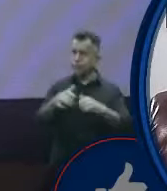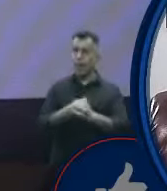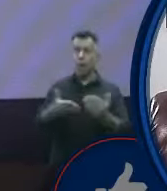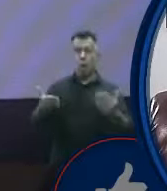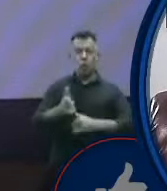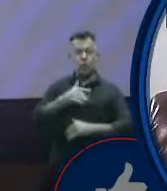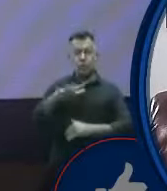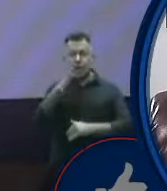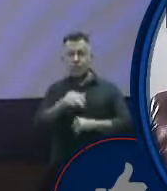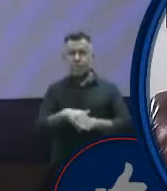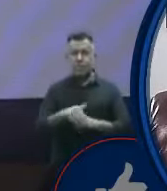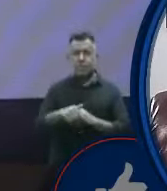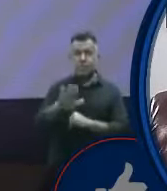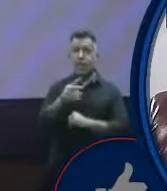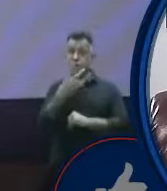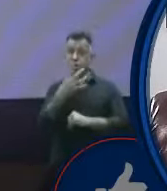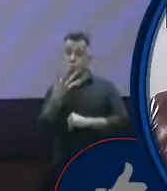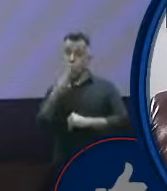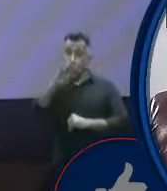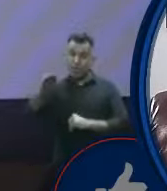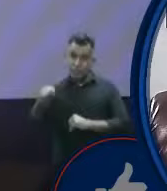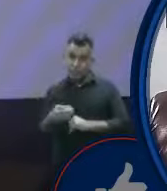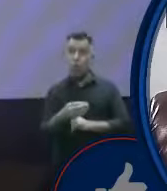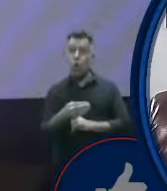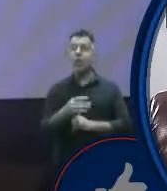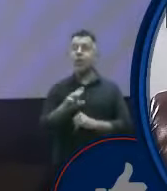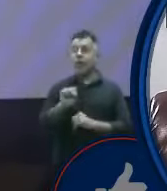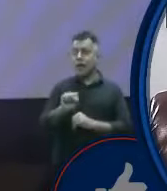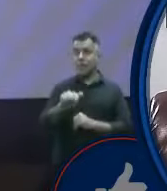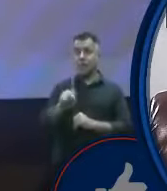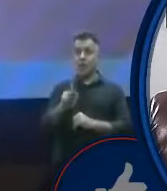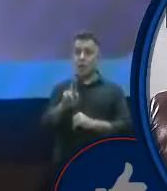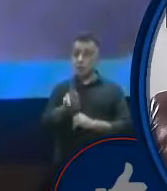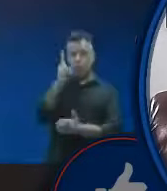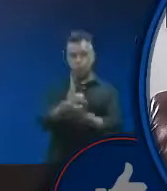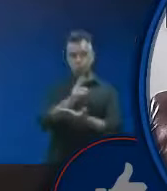Hoje, estamos com mais de 24 milhões de SKUs e crescendo.